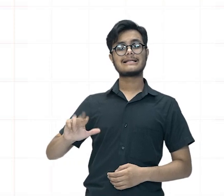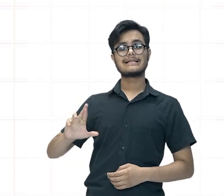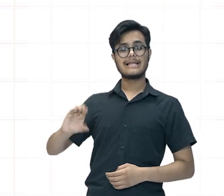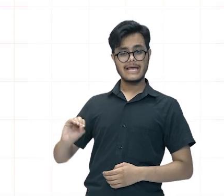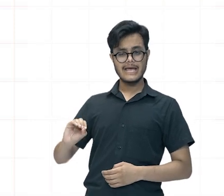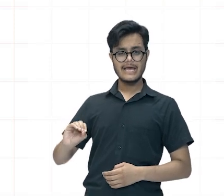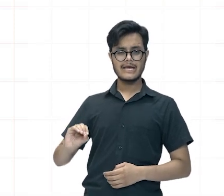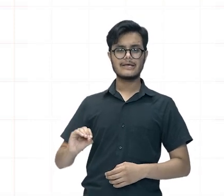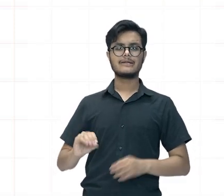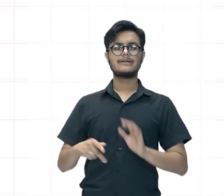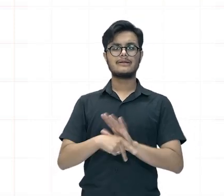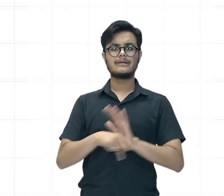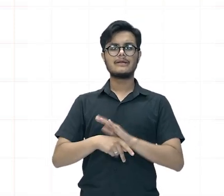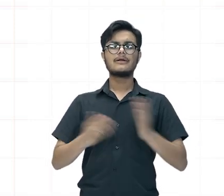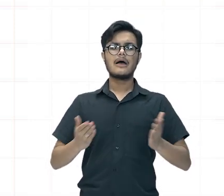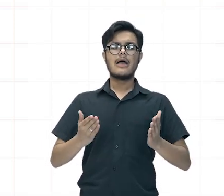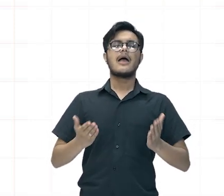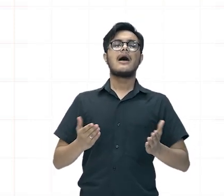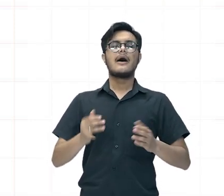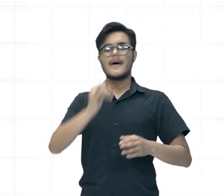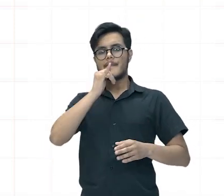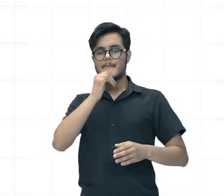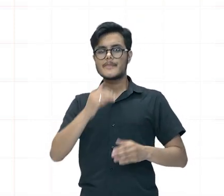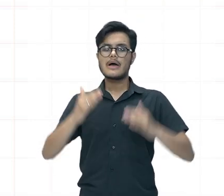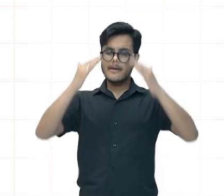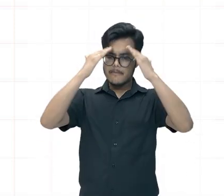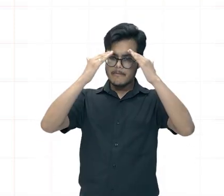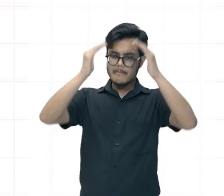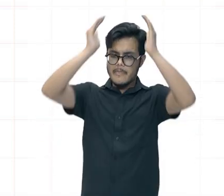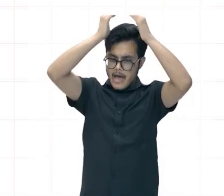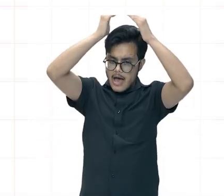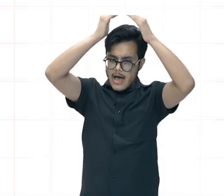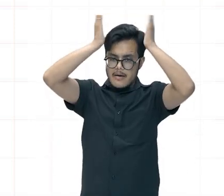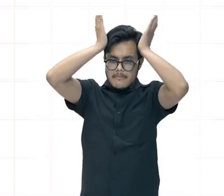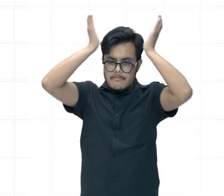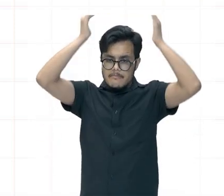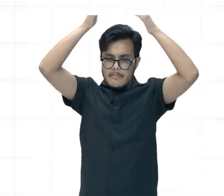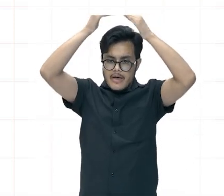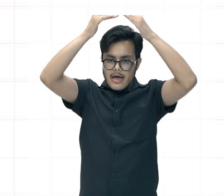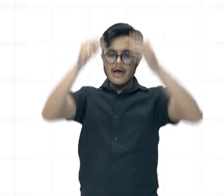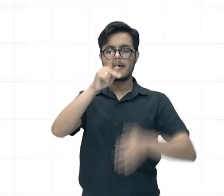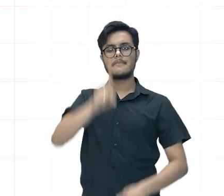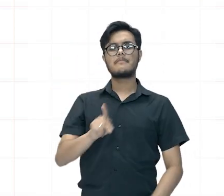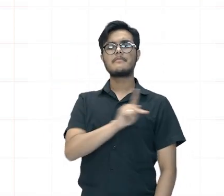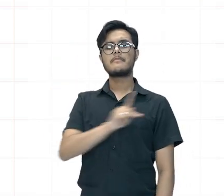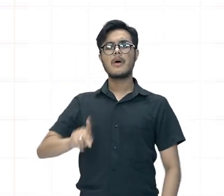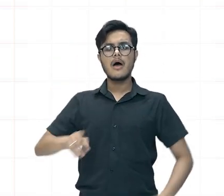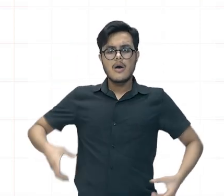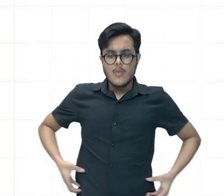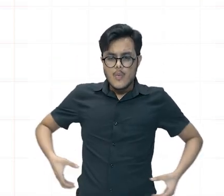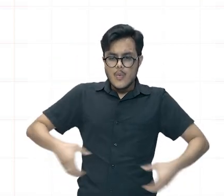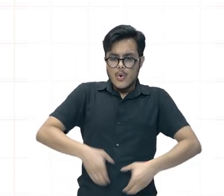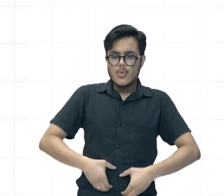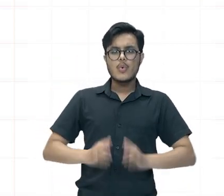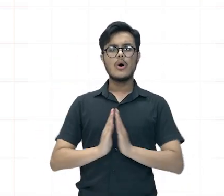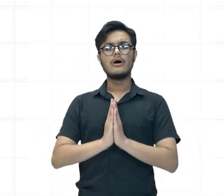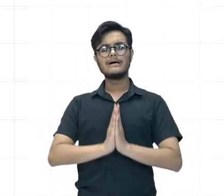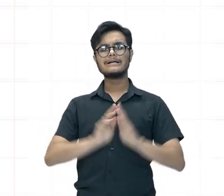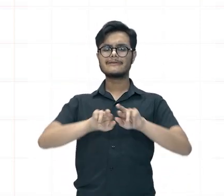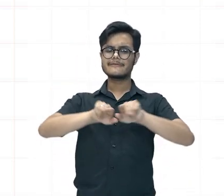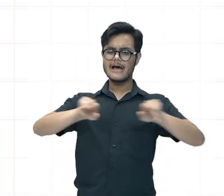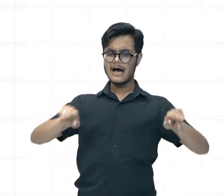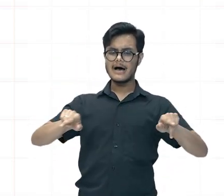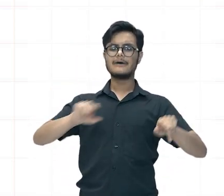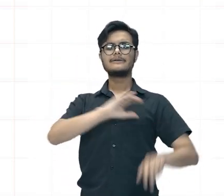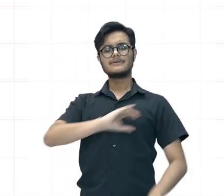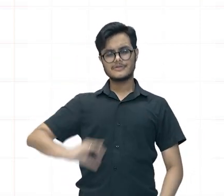os oratores, né? O clero, composto por quem? Pelo Papa, pelos bispos, pelos cardeais, pelos monges, os abades